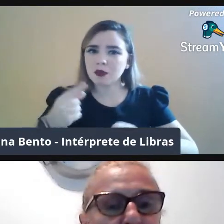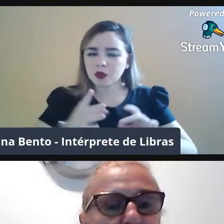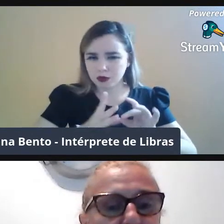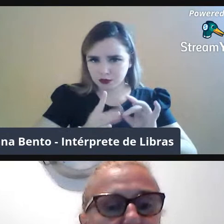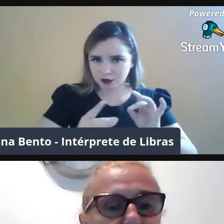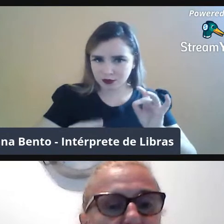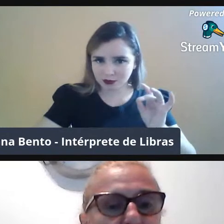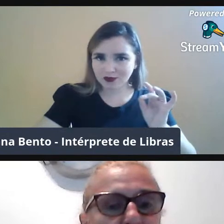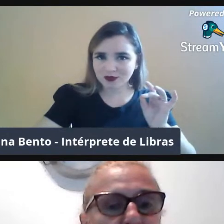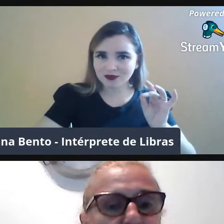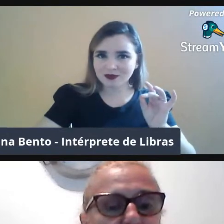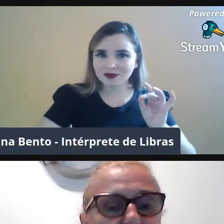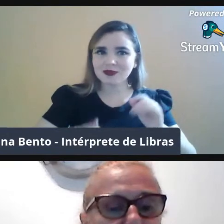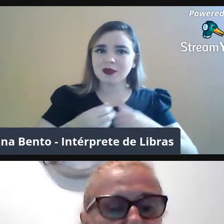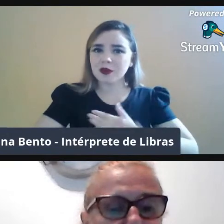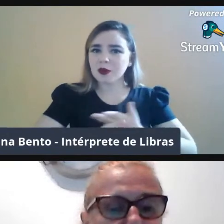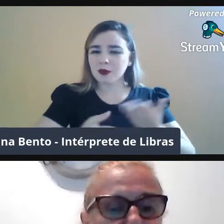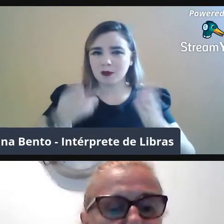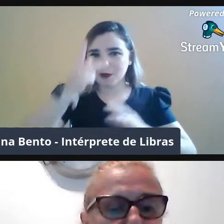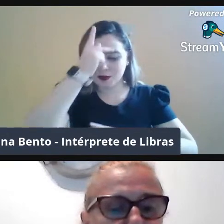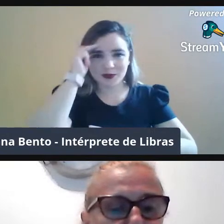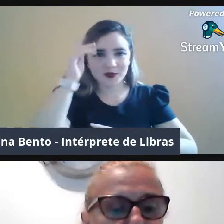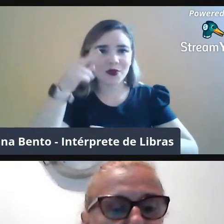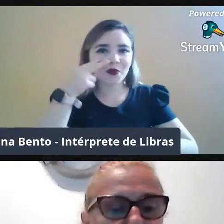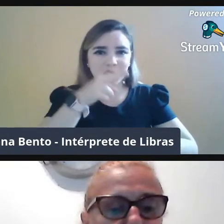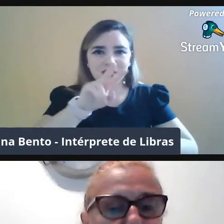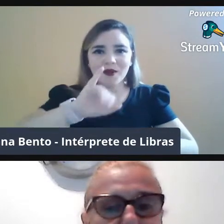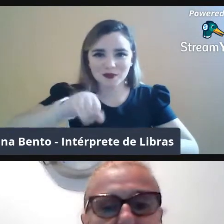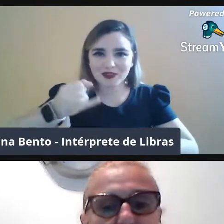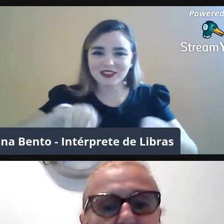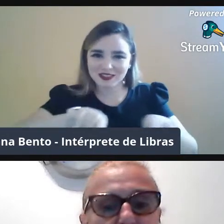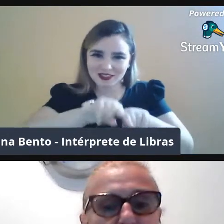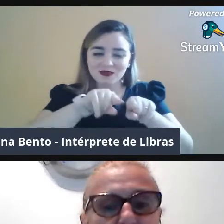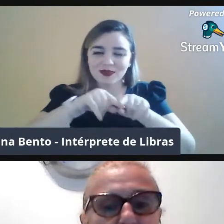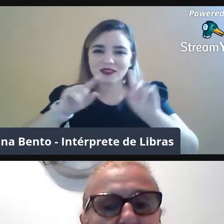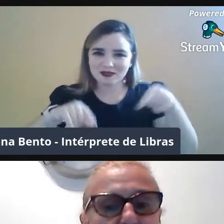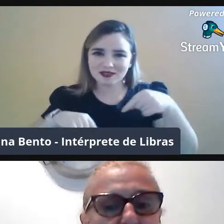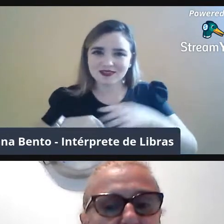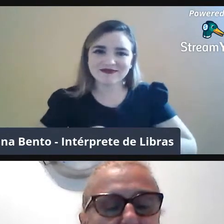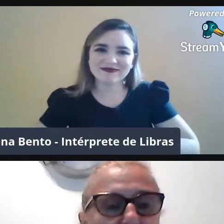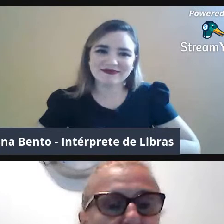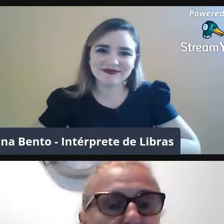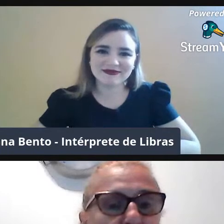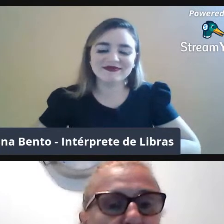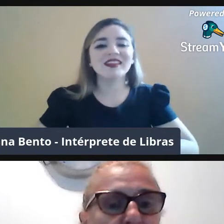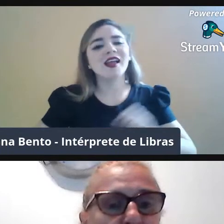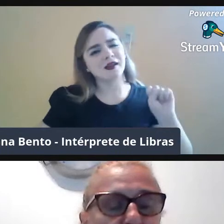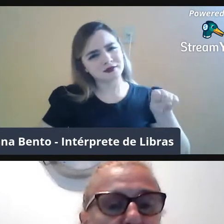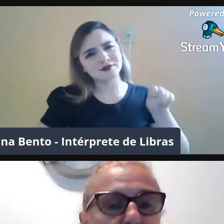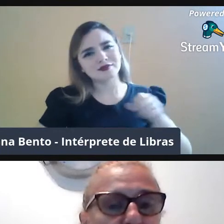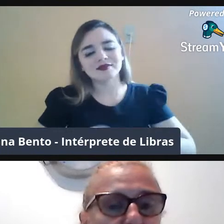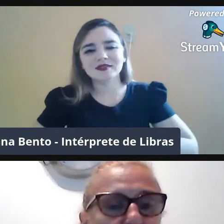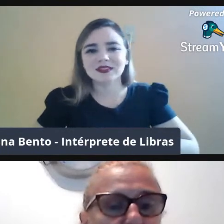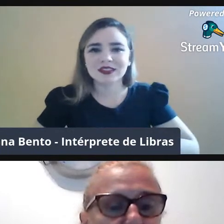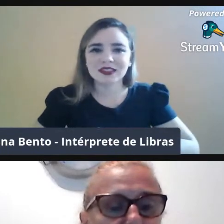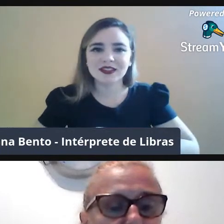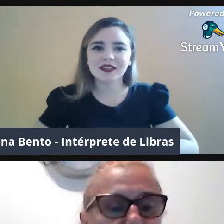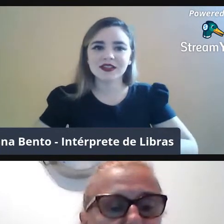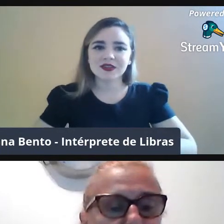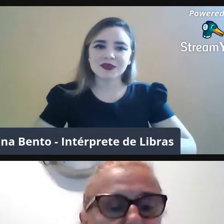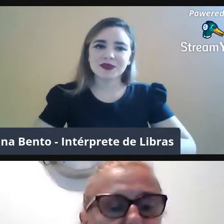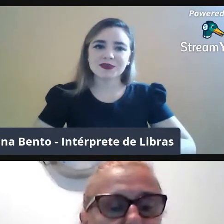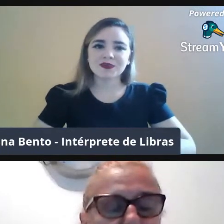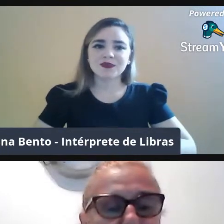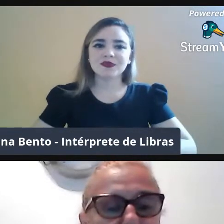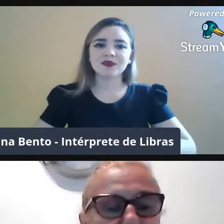da live para o pessoal poder aproveitar, né? Ah, sim. Também tem uma